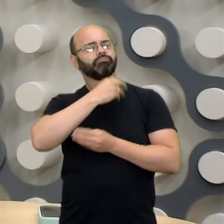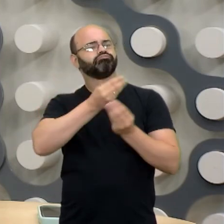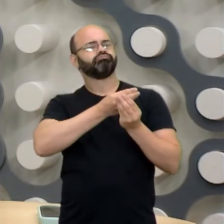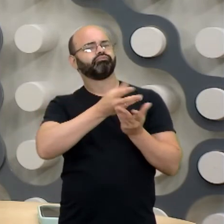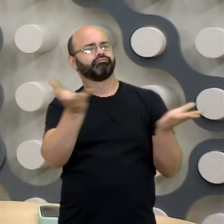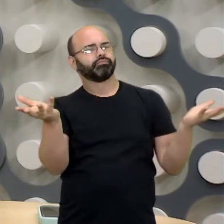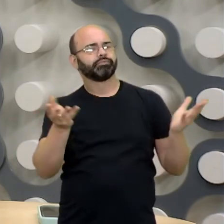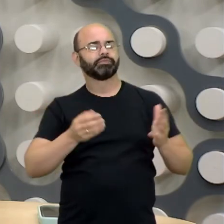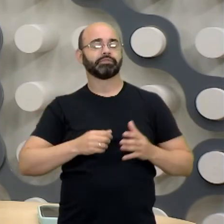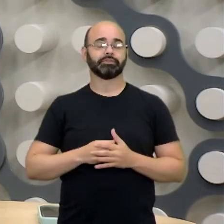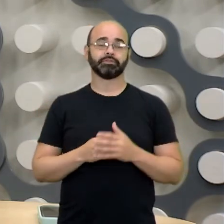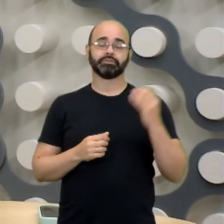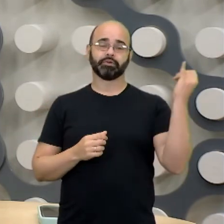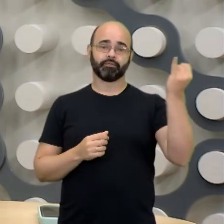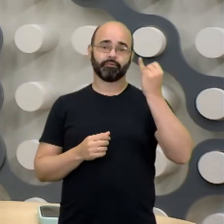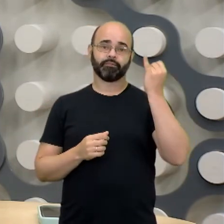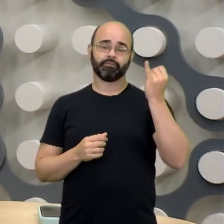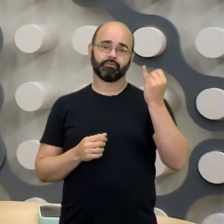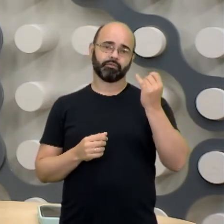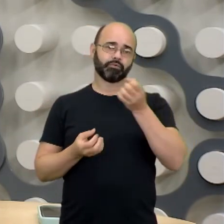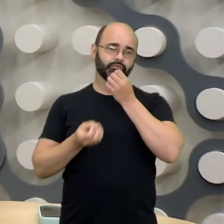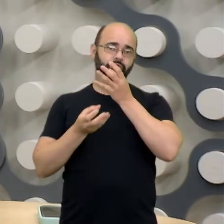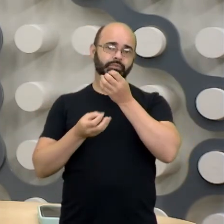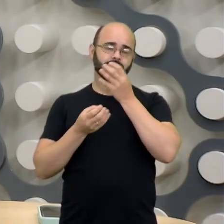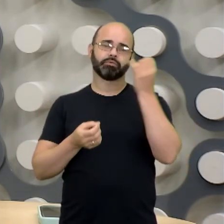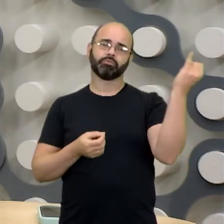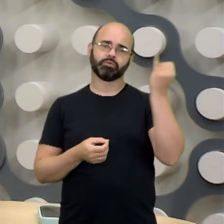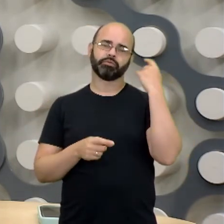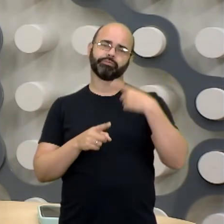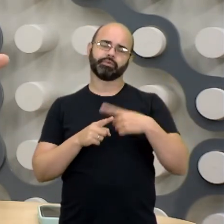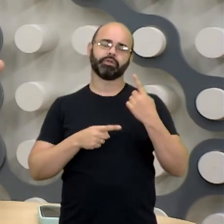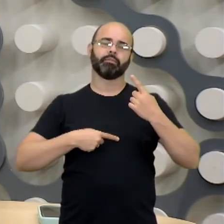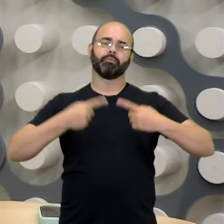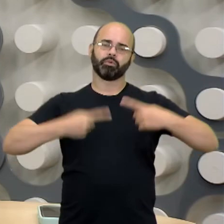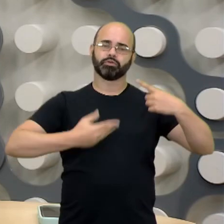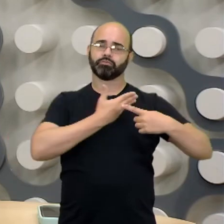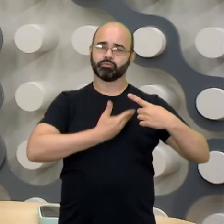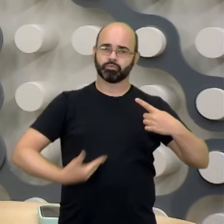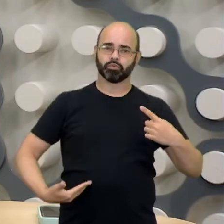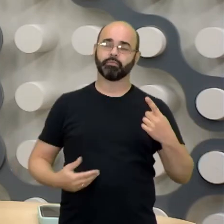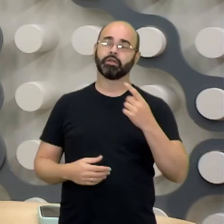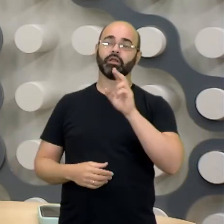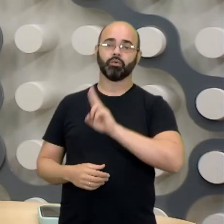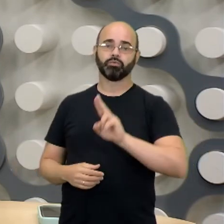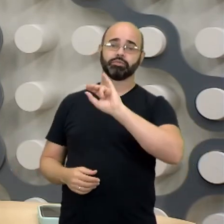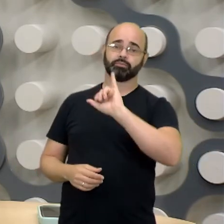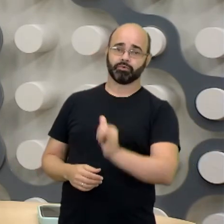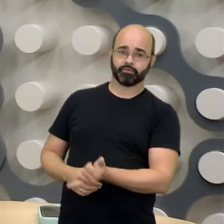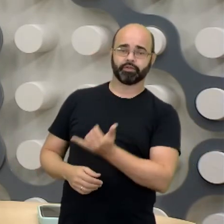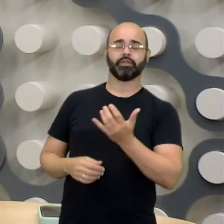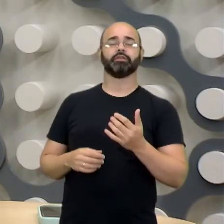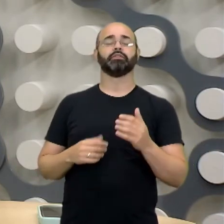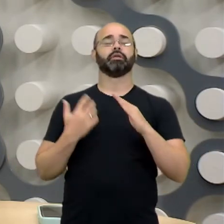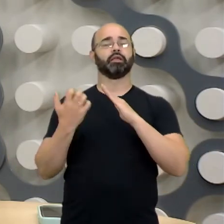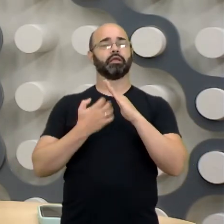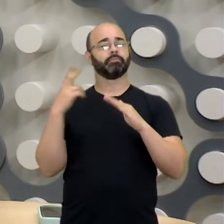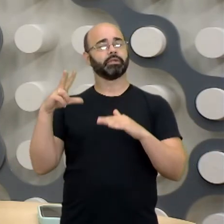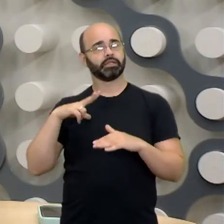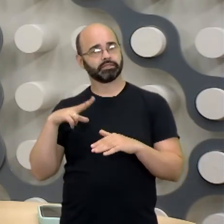essa informação, porque é como eu falei para vocês, serve aí para políticas públicas, serve aí para empresas privadas e serve para nós